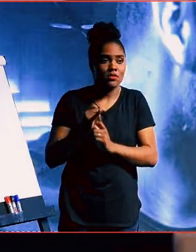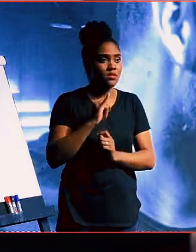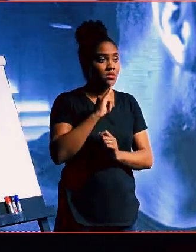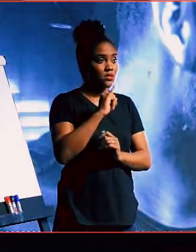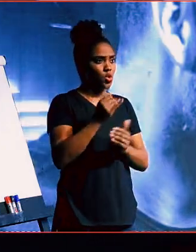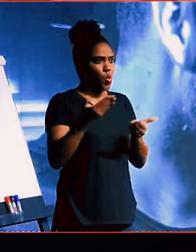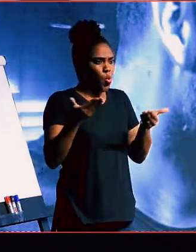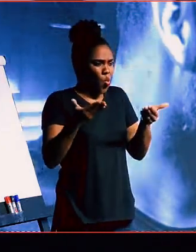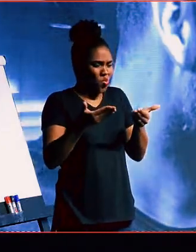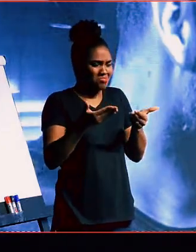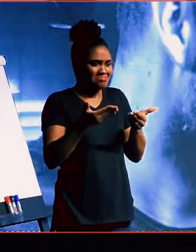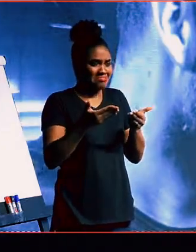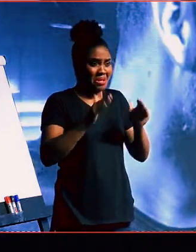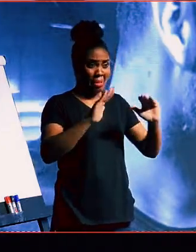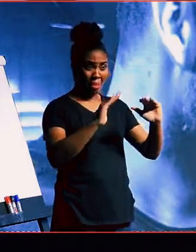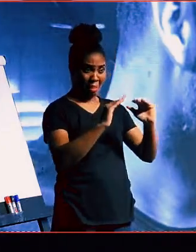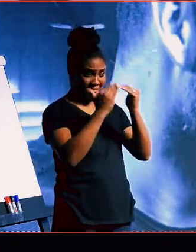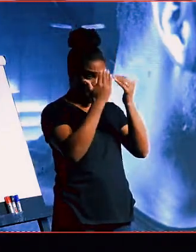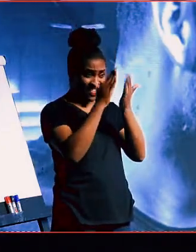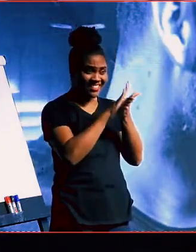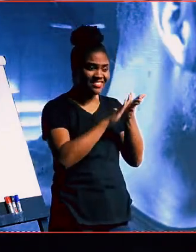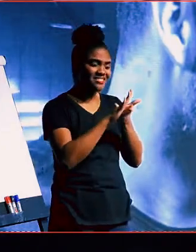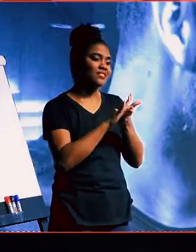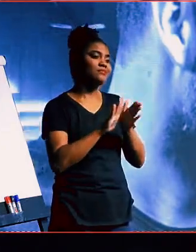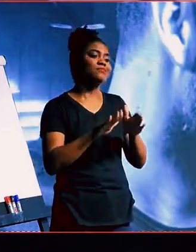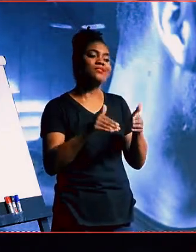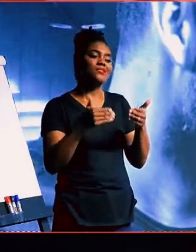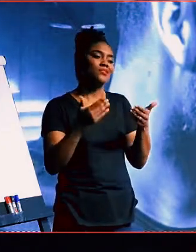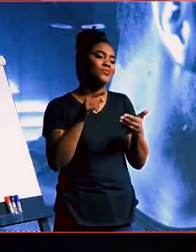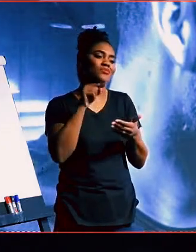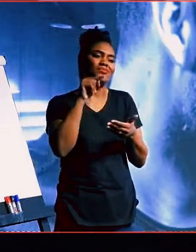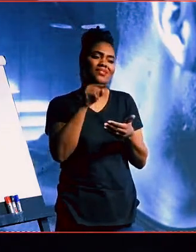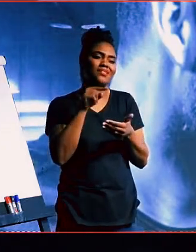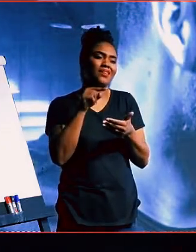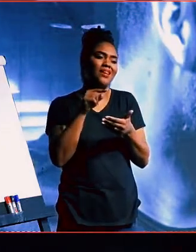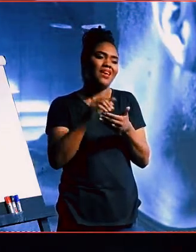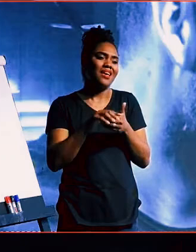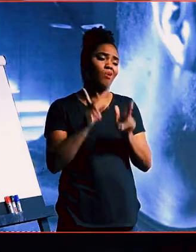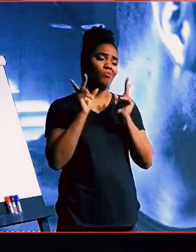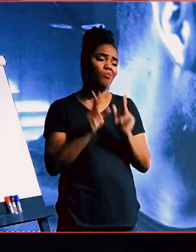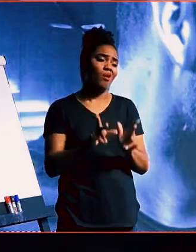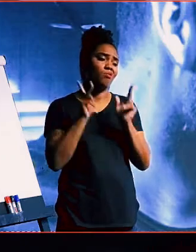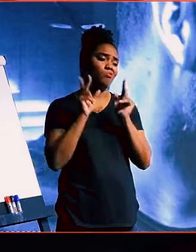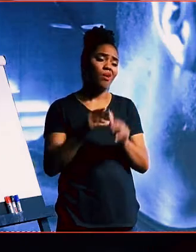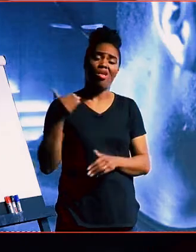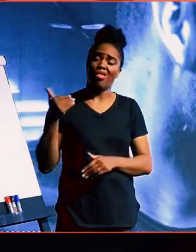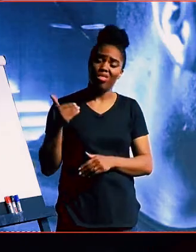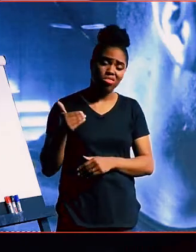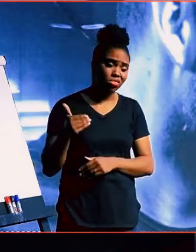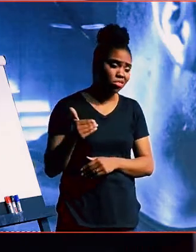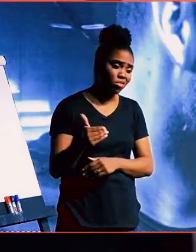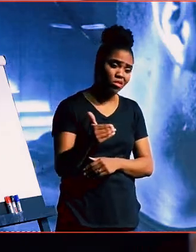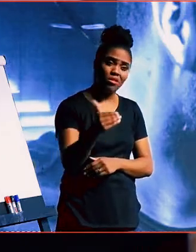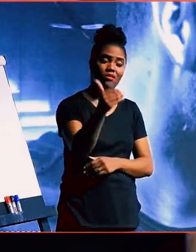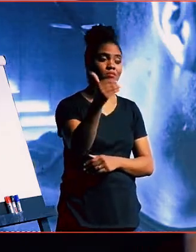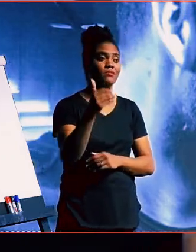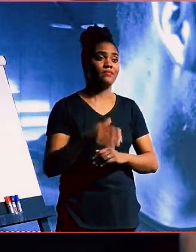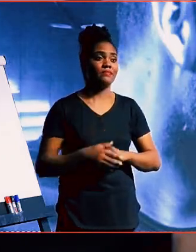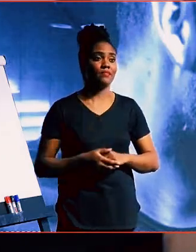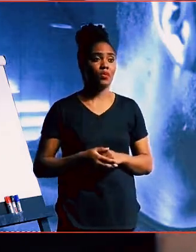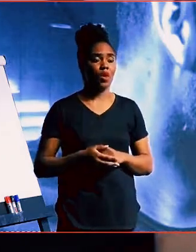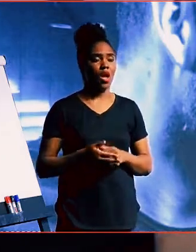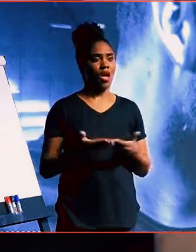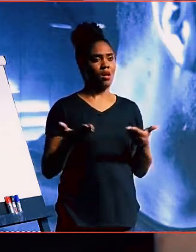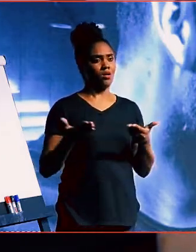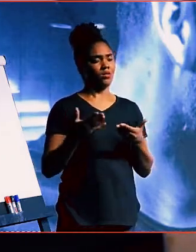confrontou ainda significa que você tá dentro de um sistema que foi desenhado esse sistema não funciona mais essa quebra de monopólio que está acontecendo no mundo